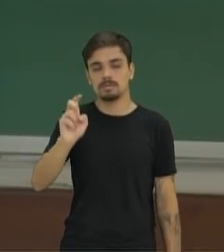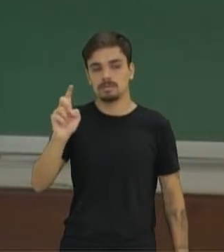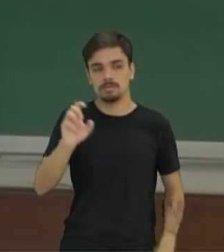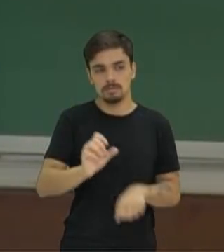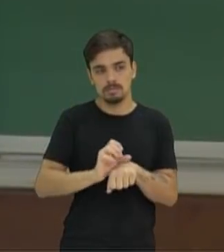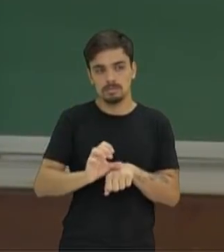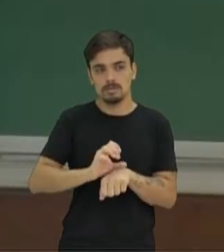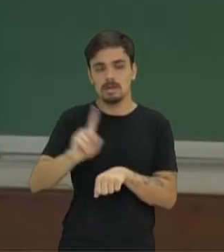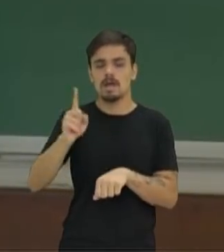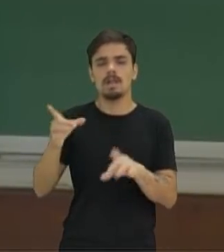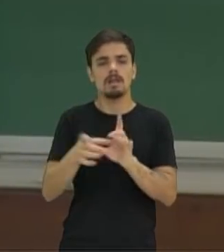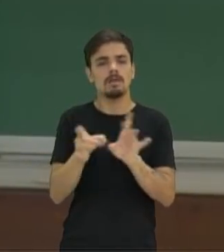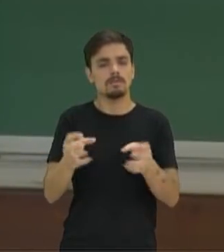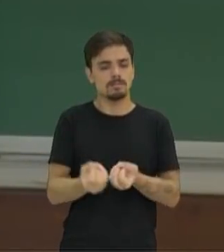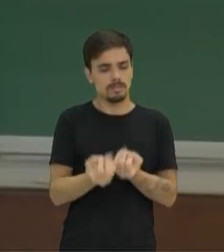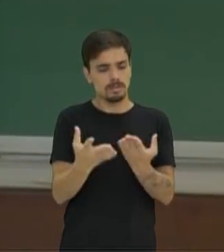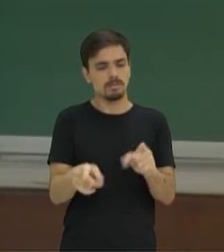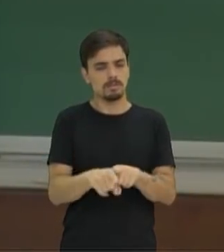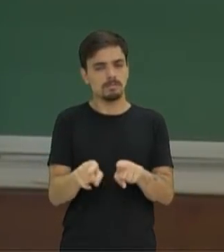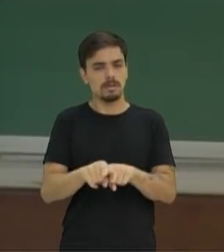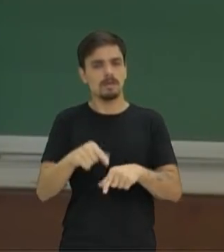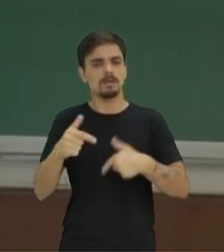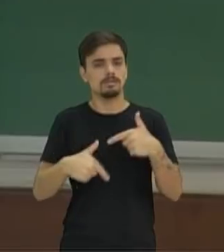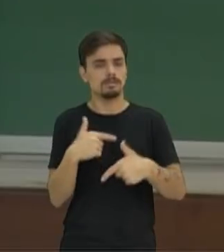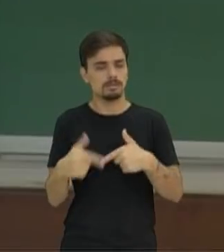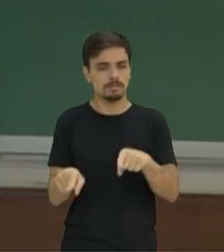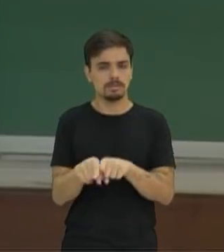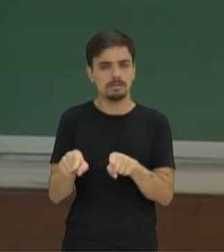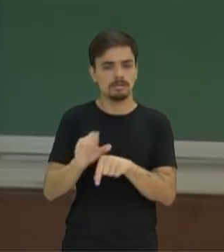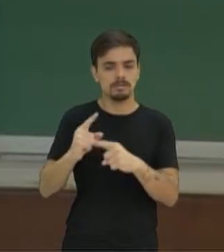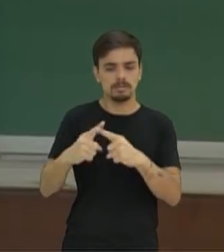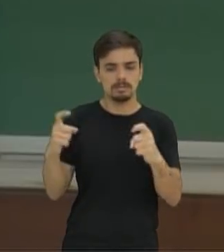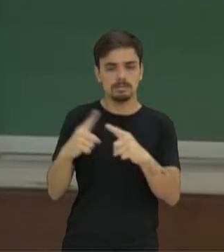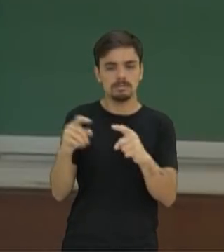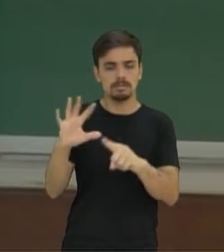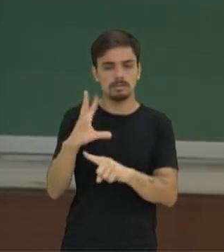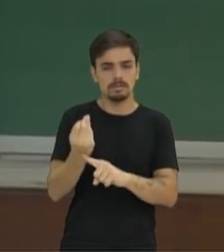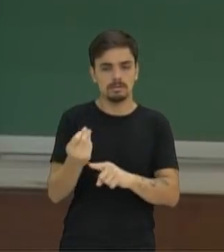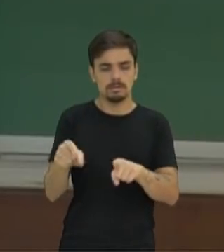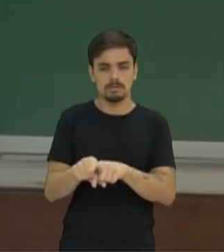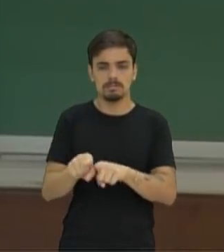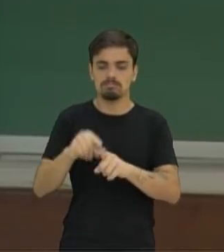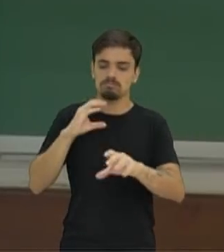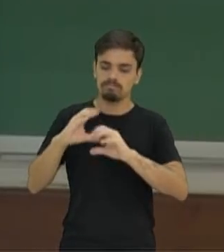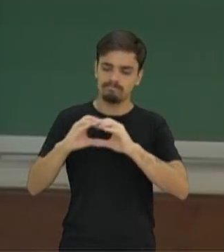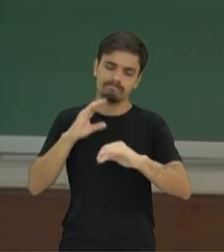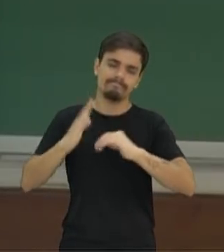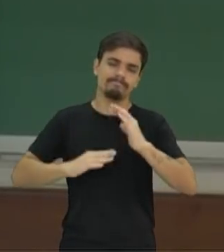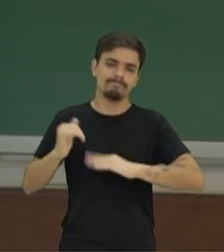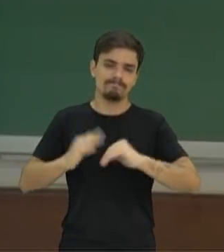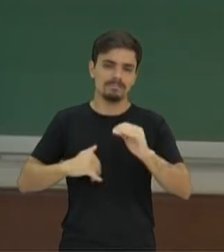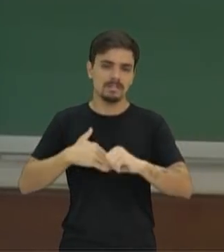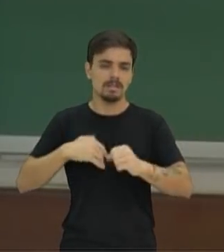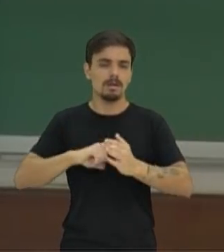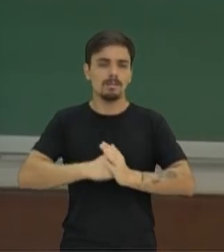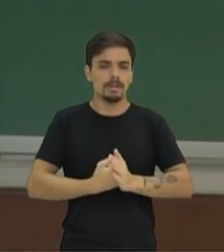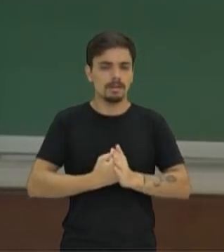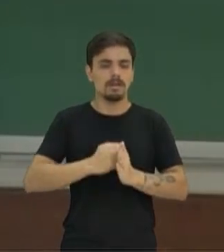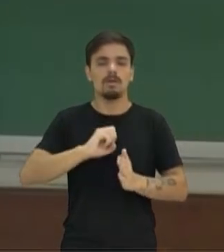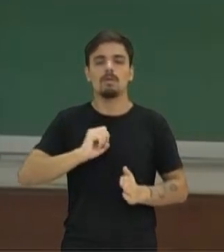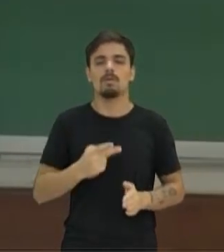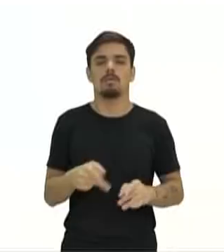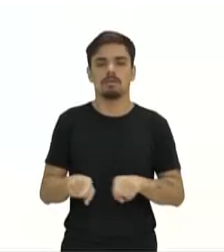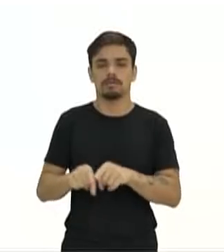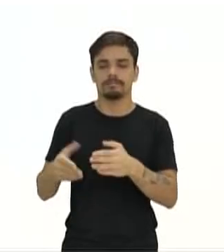da atividade intelectual, artística, científica e de comunicação, independente de censura ou